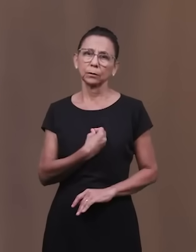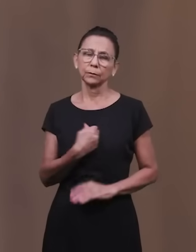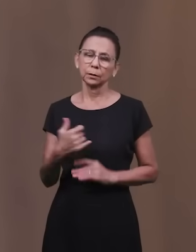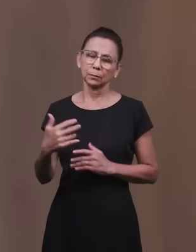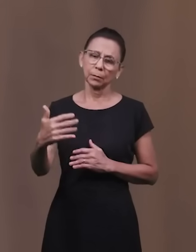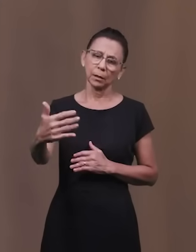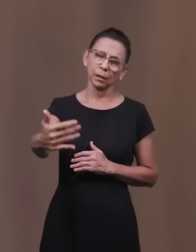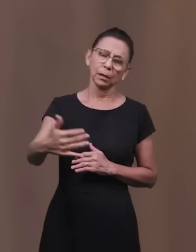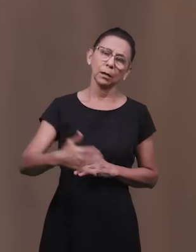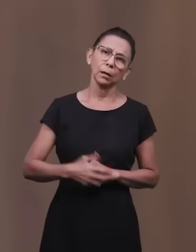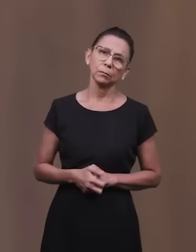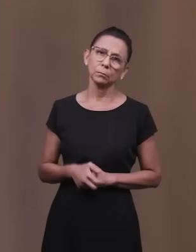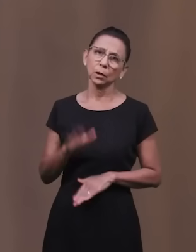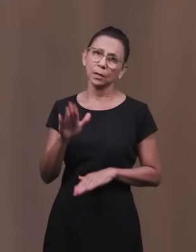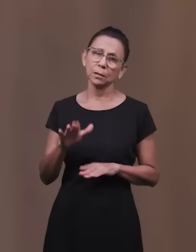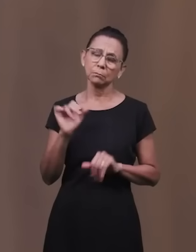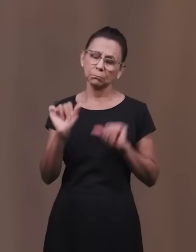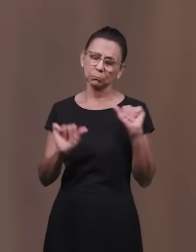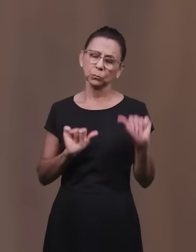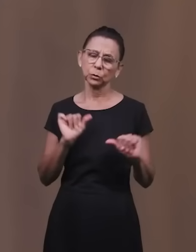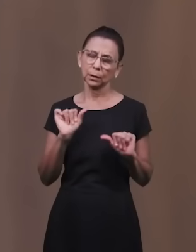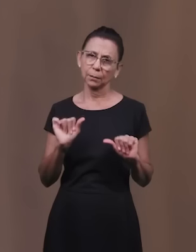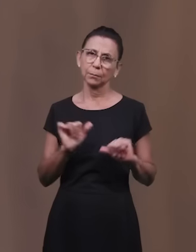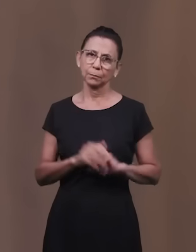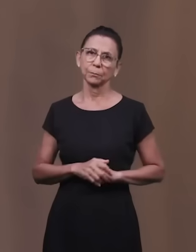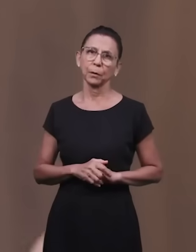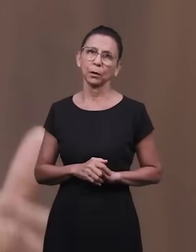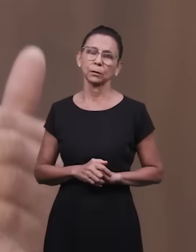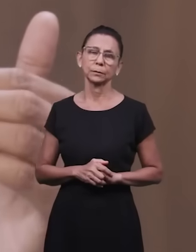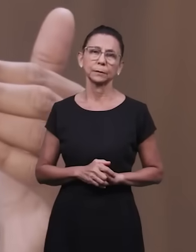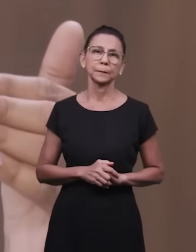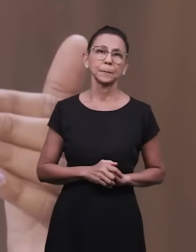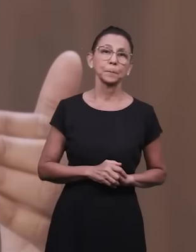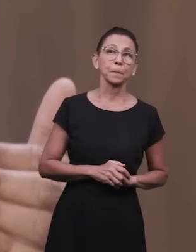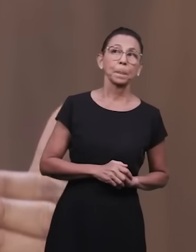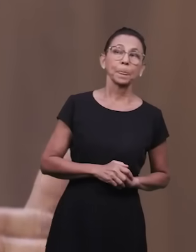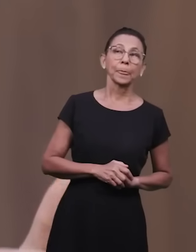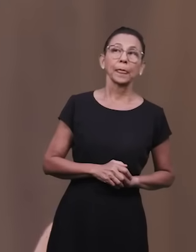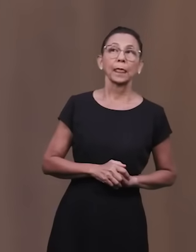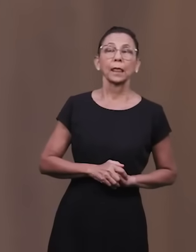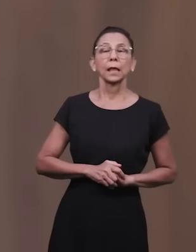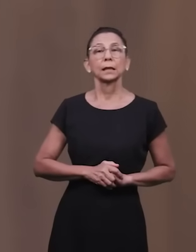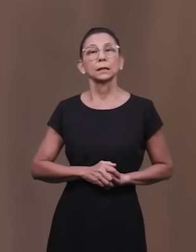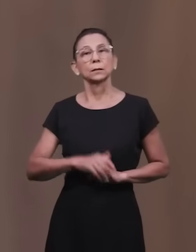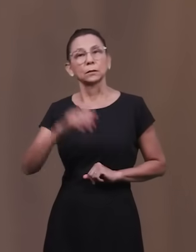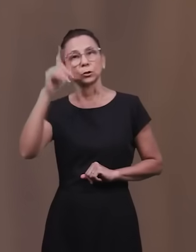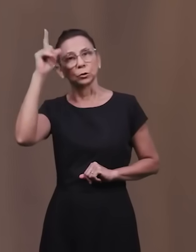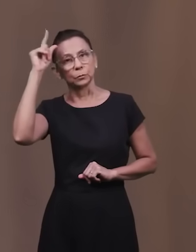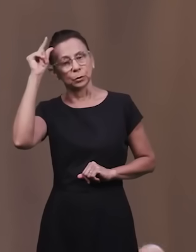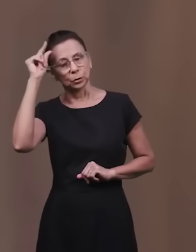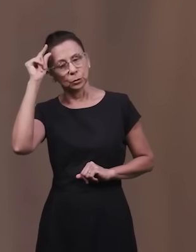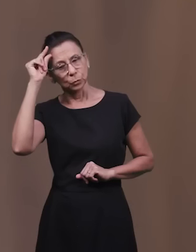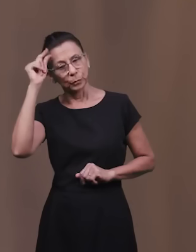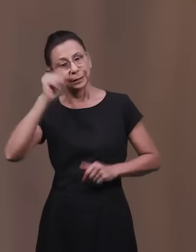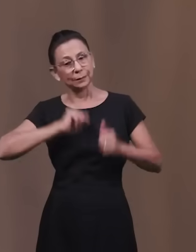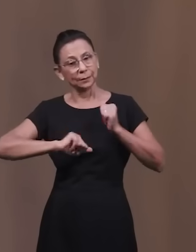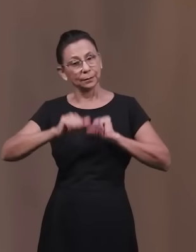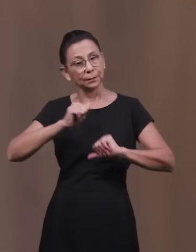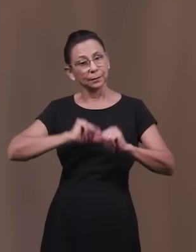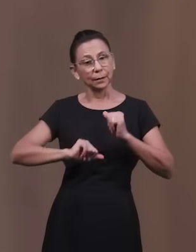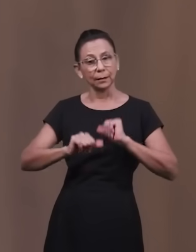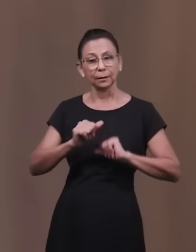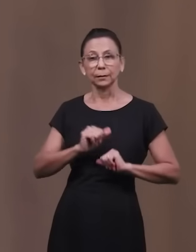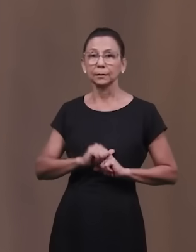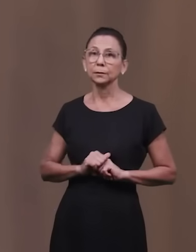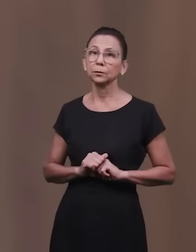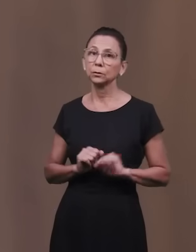e muito a gente consegue mudar, ok? Então, reduzir a expectativa sobre essas situações ajuda a